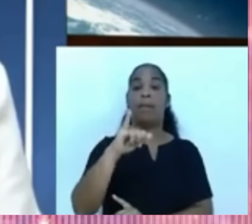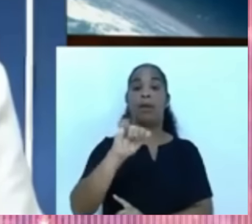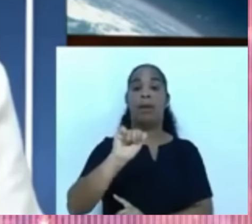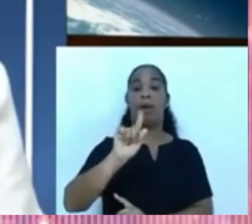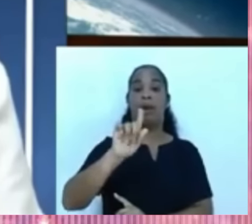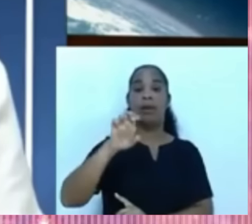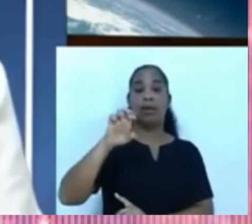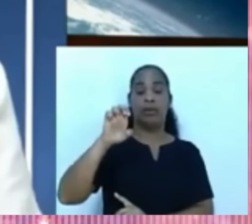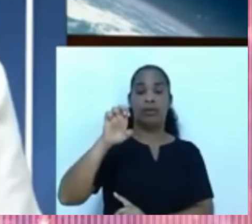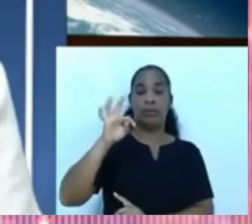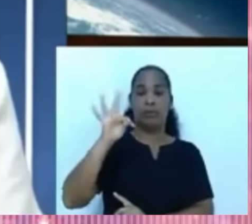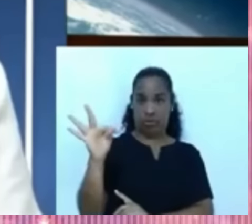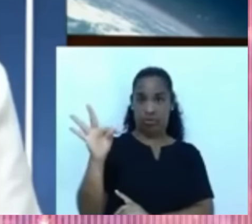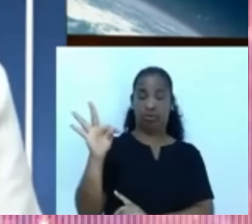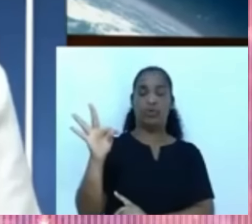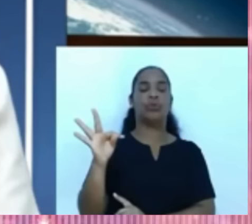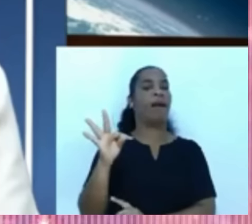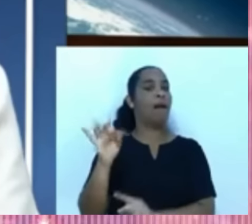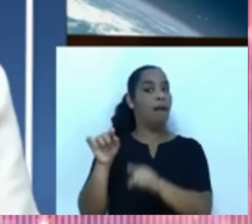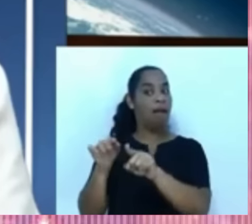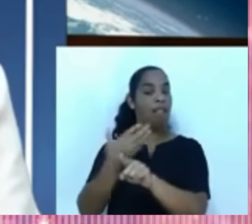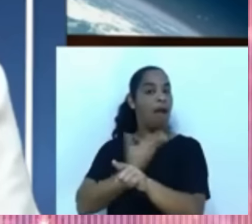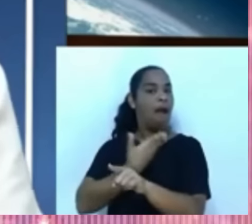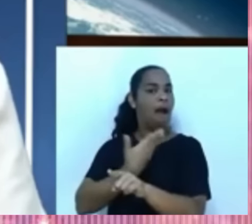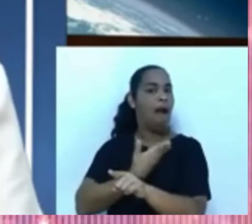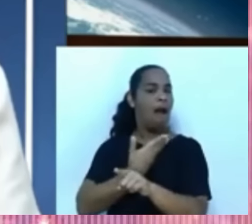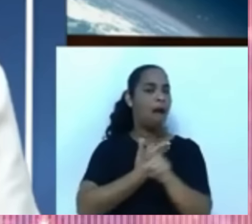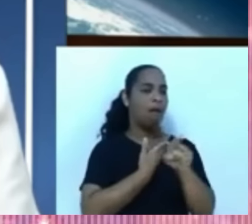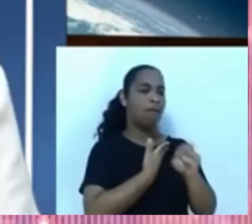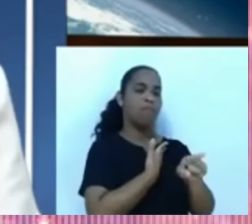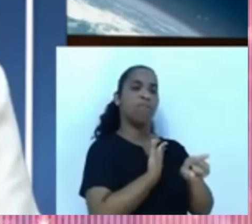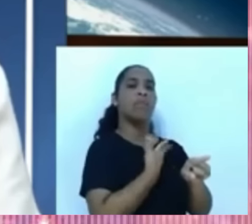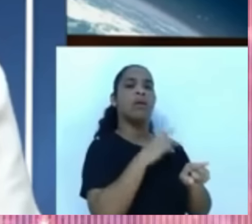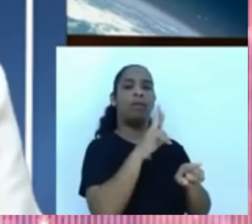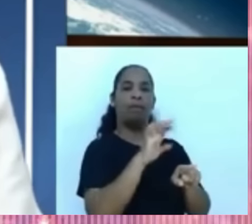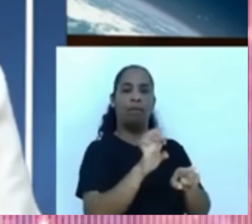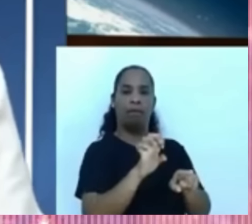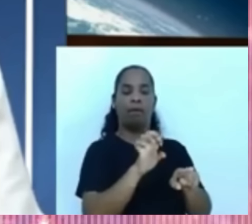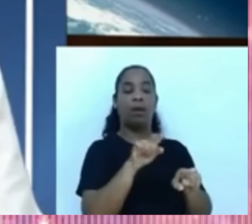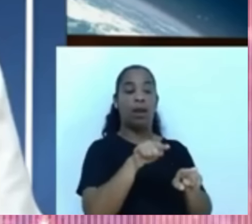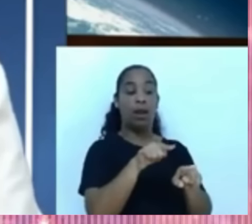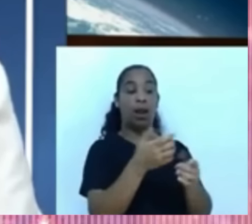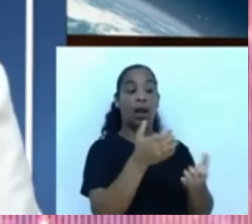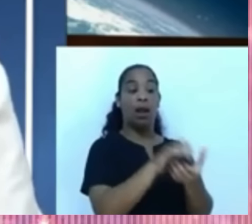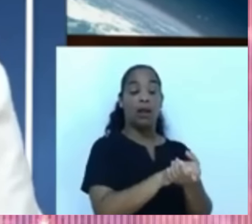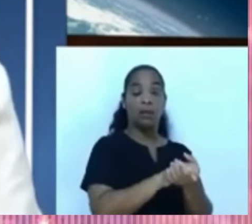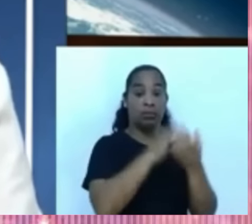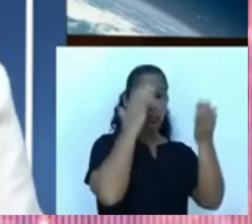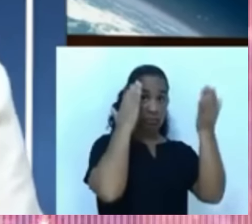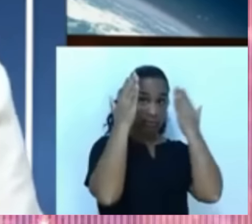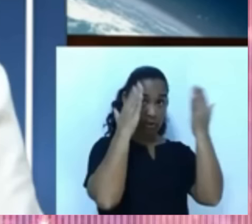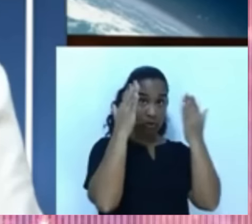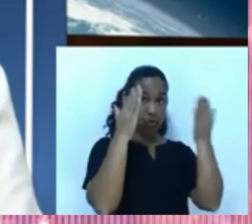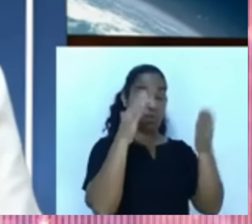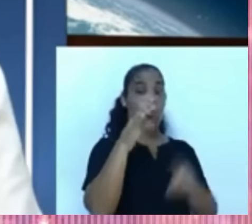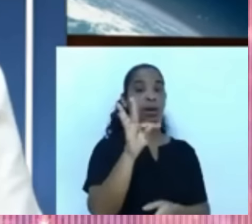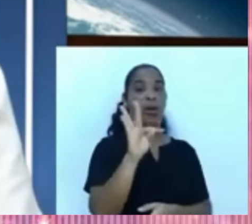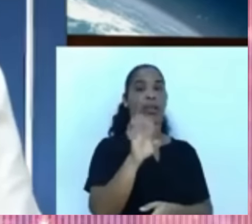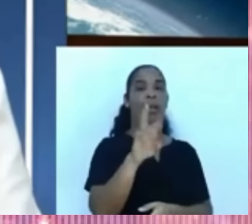piag muito amigo do Dr ré marido da psicóloga Teresinha ré brasileira